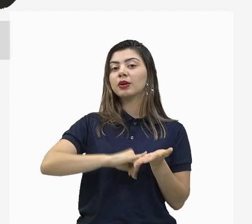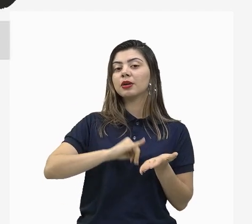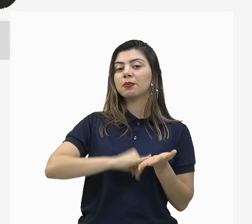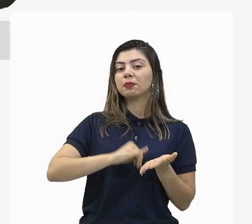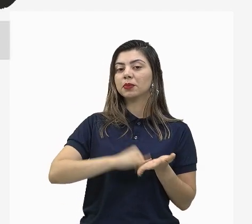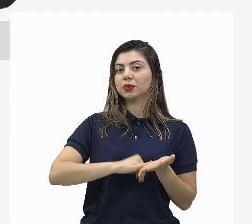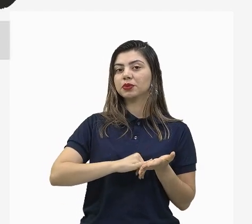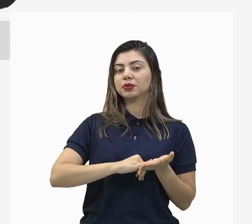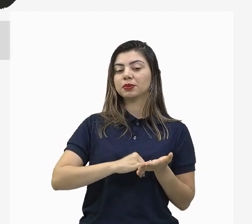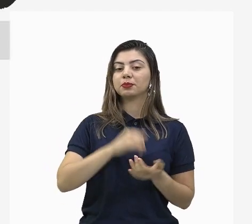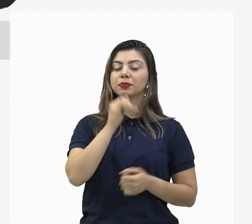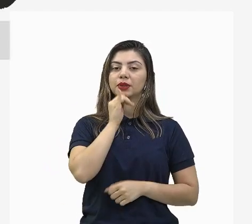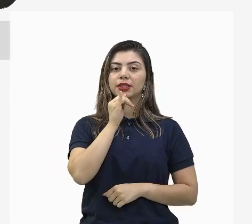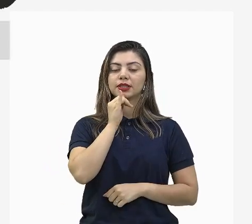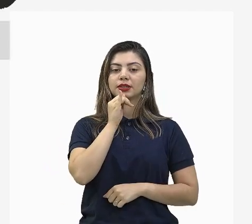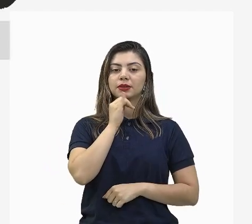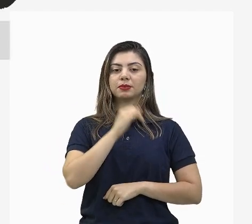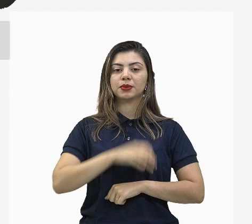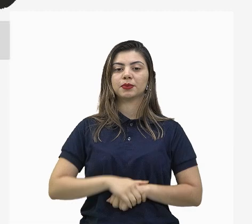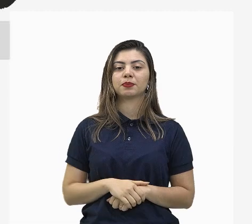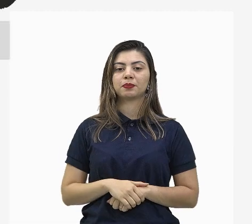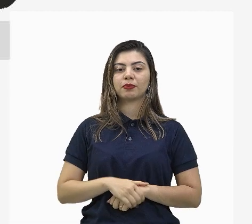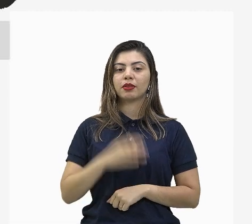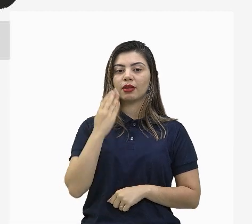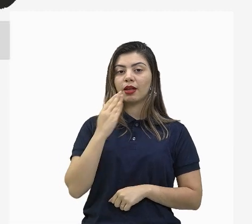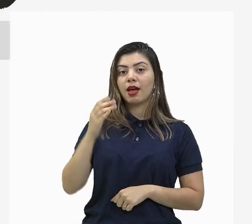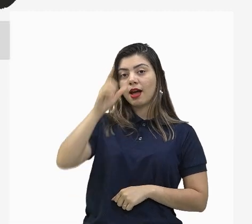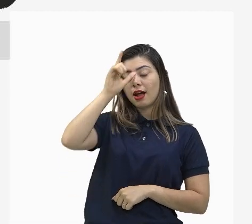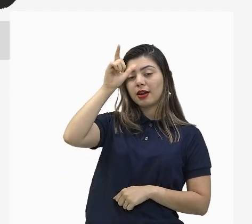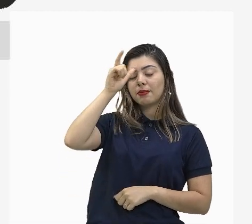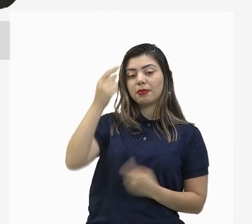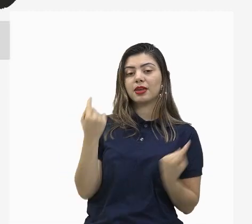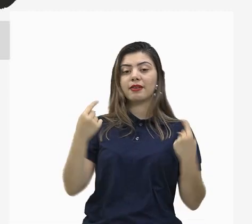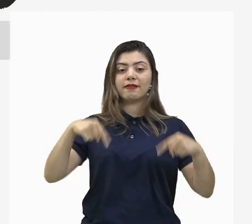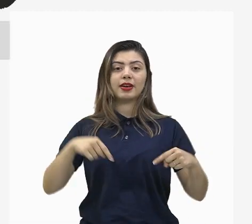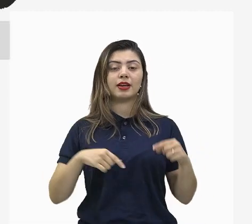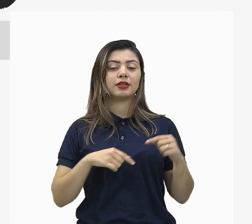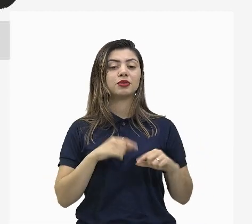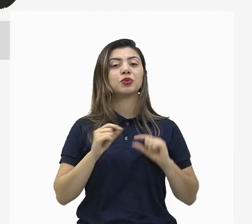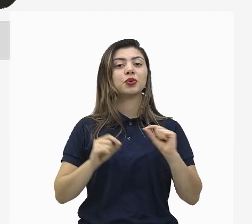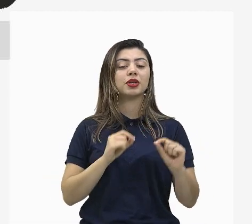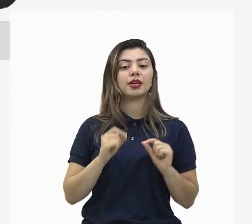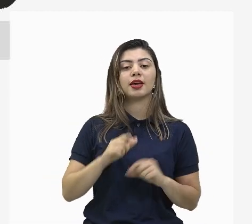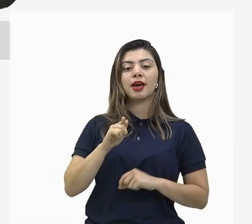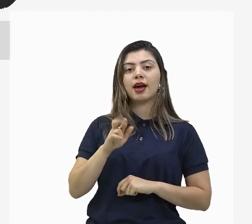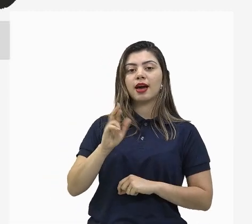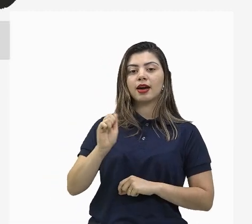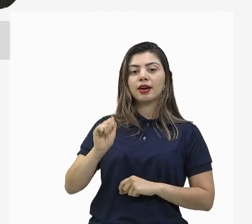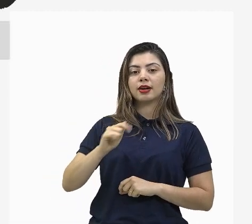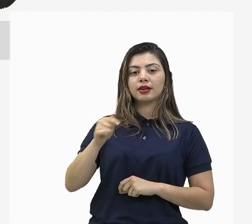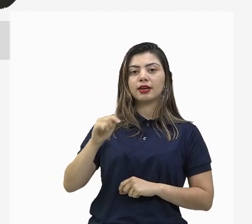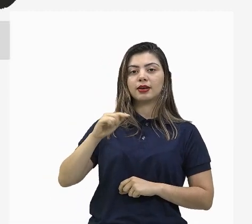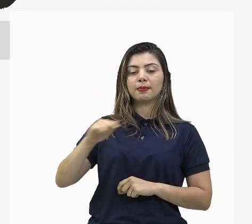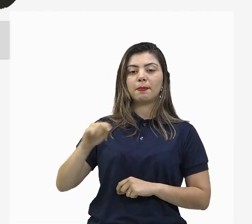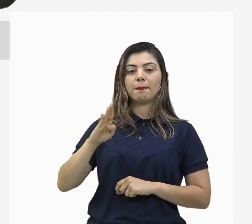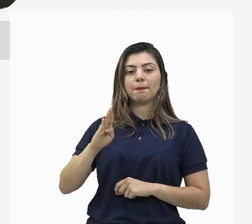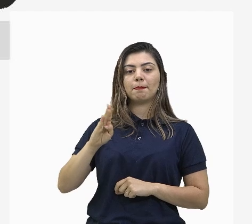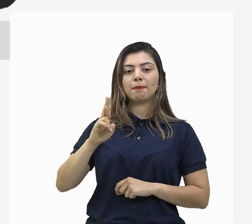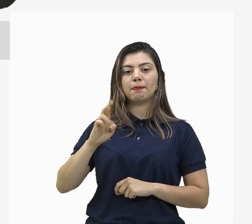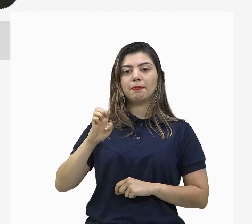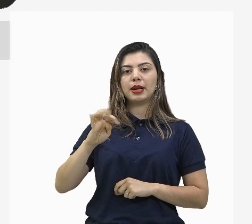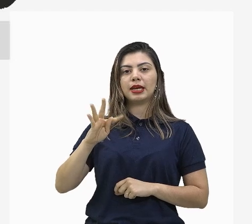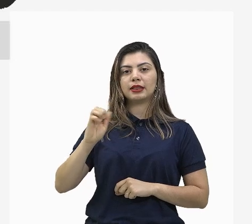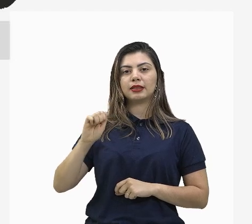protecionistas. Exemplo aí, né, nós temos, então, Alemanha versus a Grã-Bretanha, tá? Aumenta, então, a